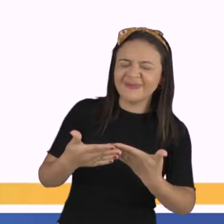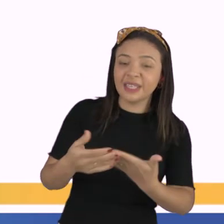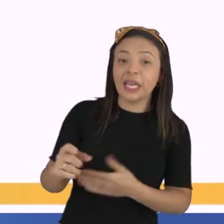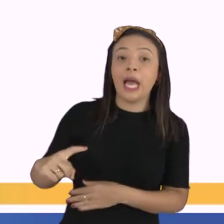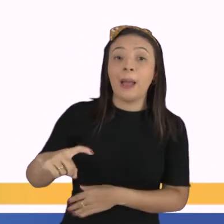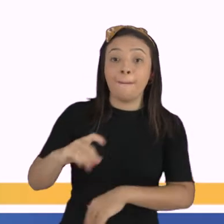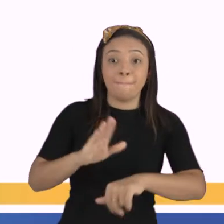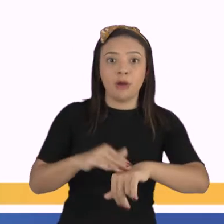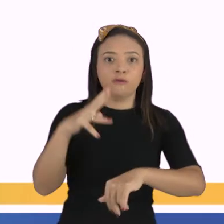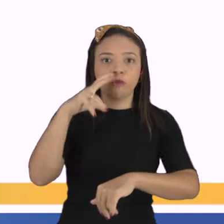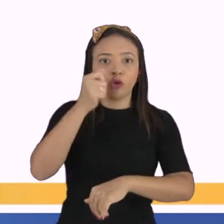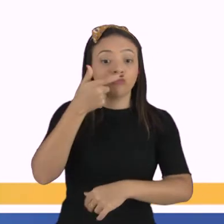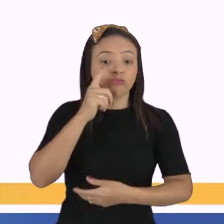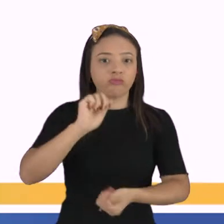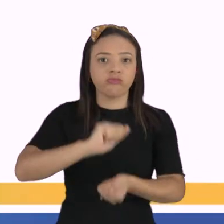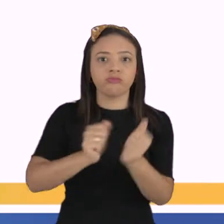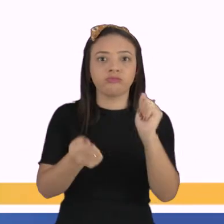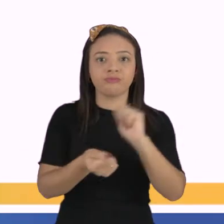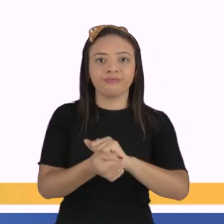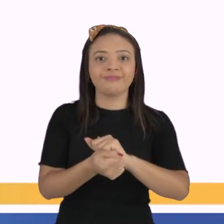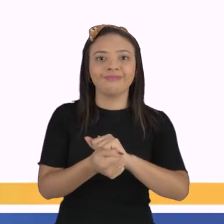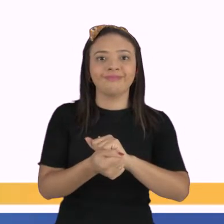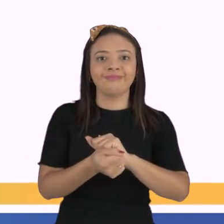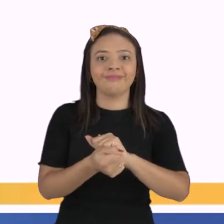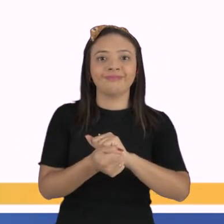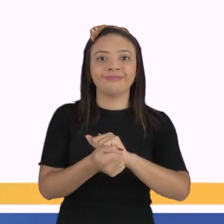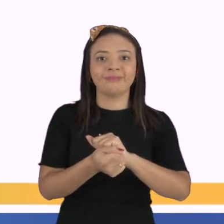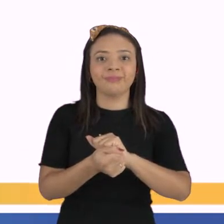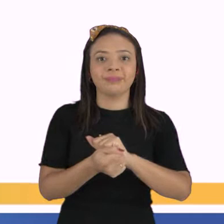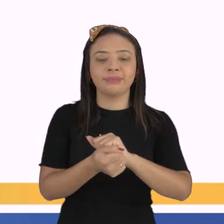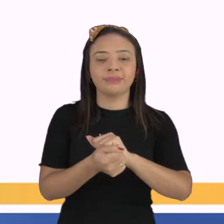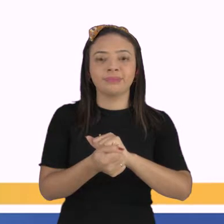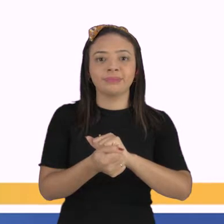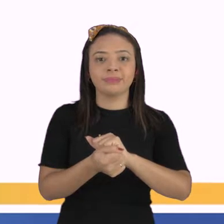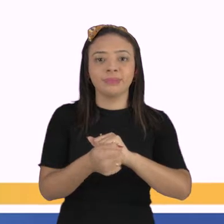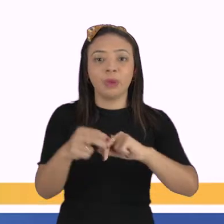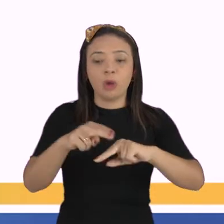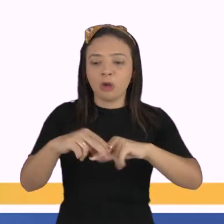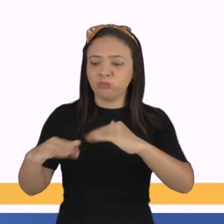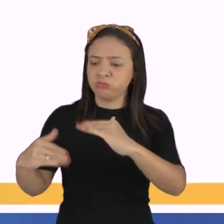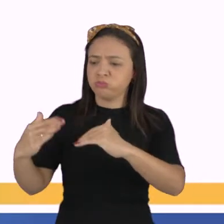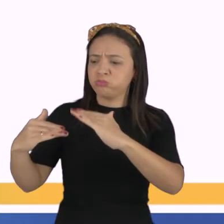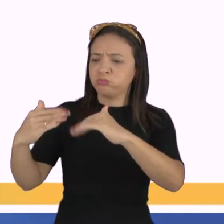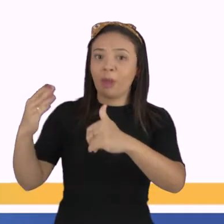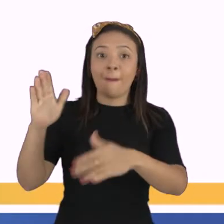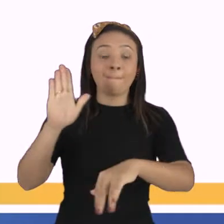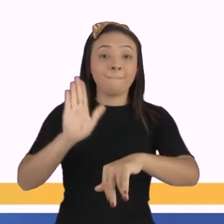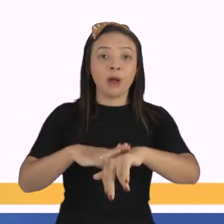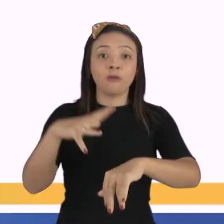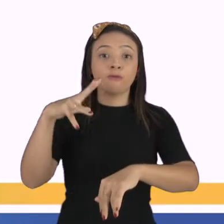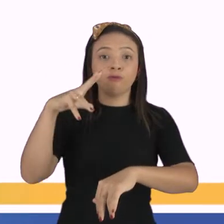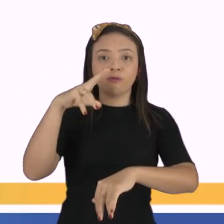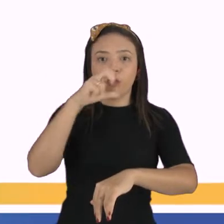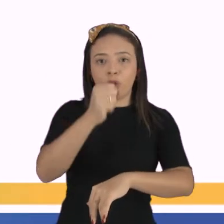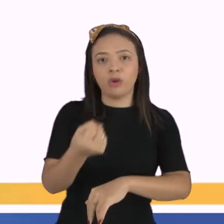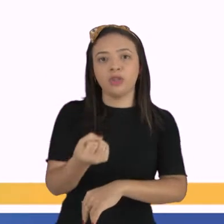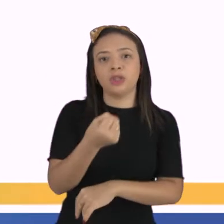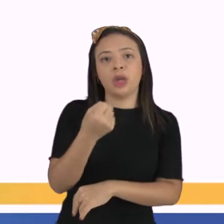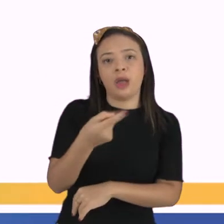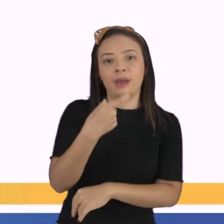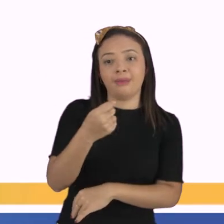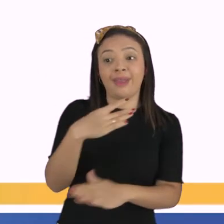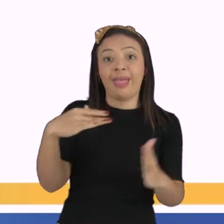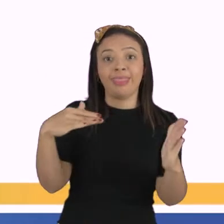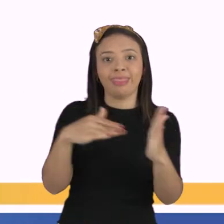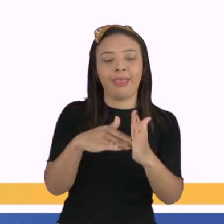mais resistentes iam se adaptando e se tornando mais e mais resistentes àquele certo tipo de antibióticos.